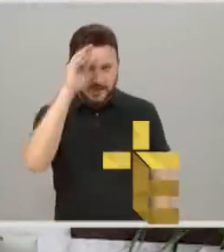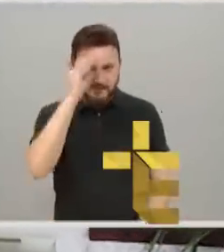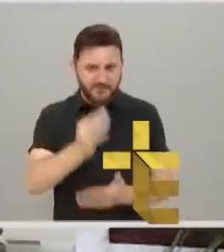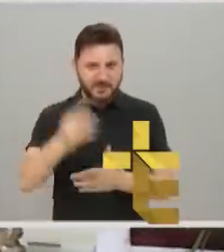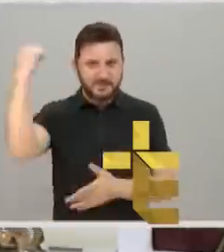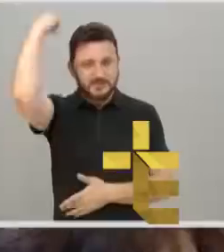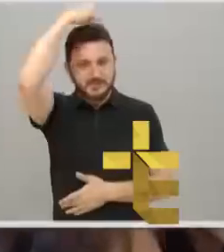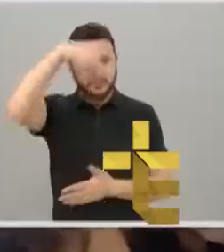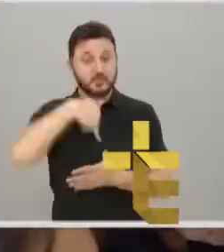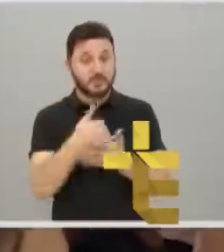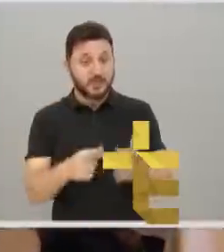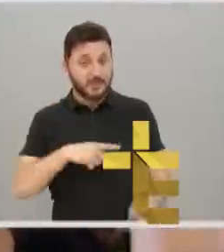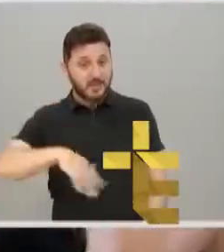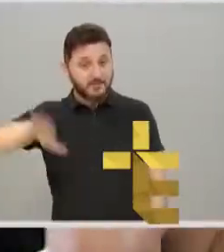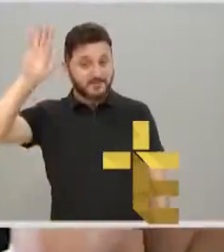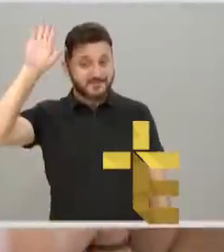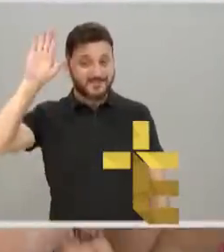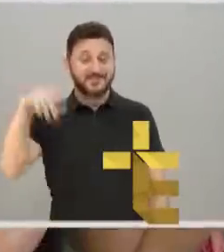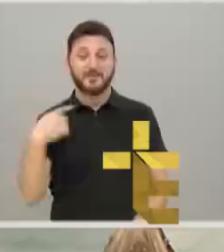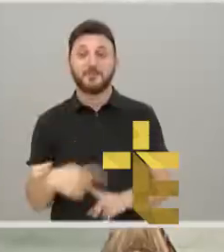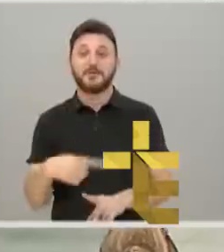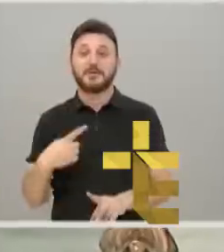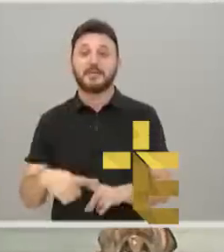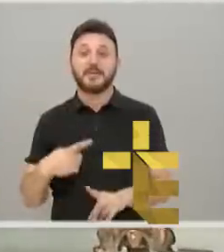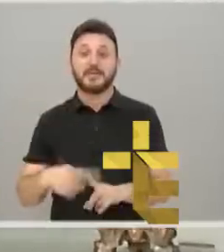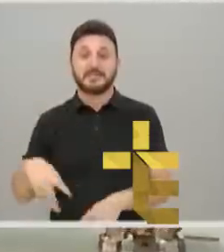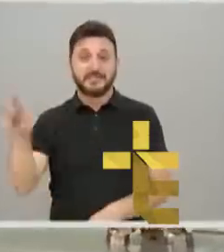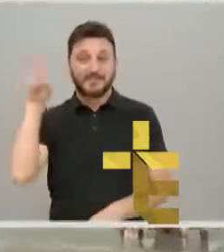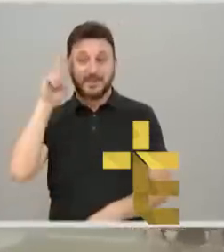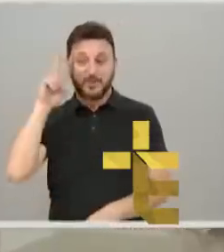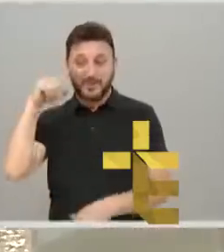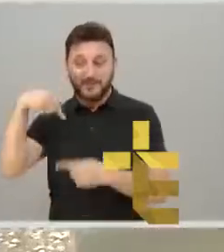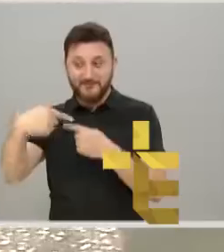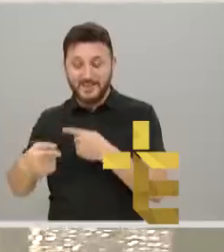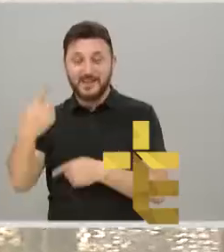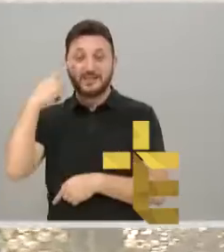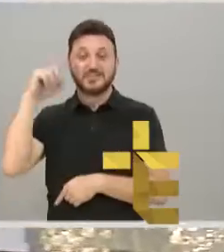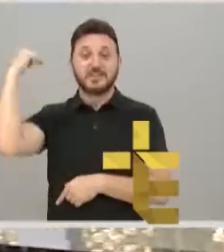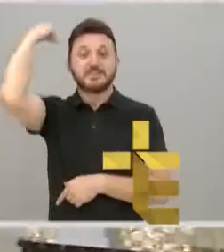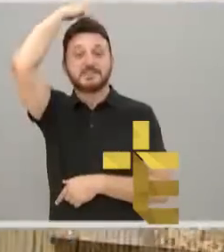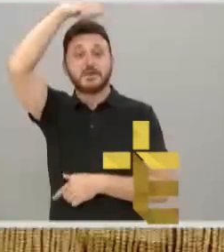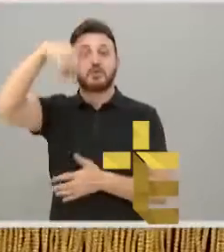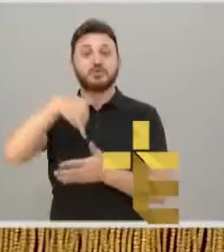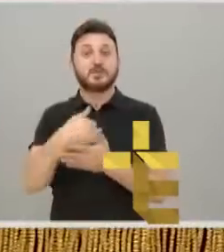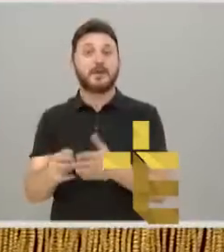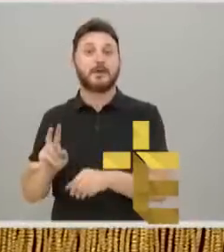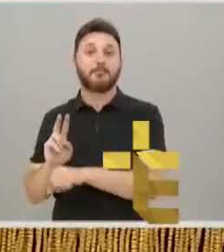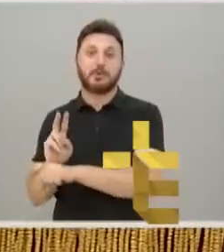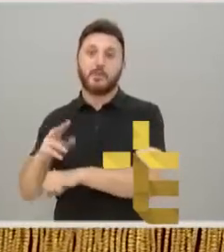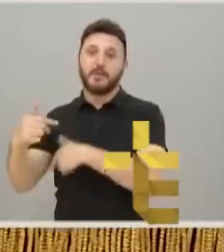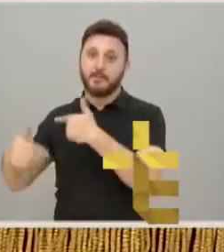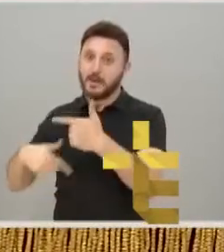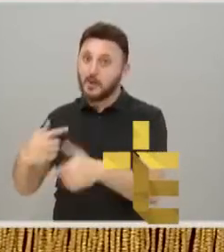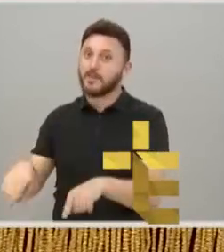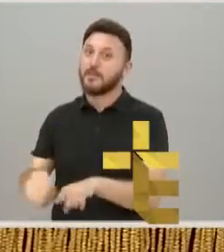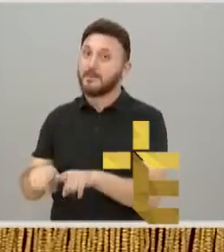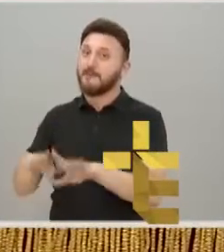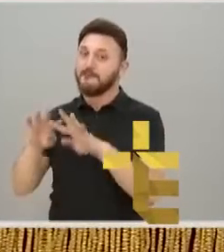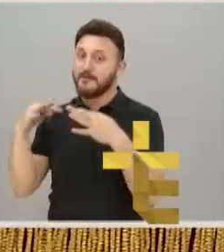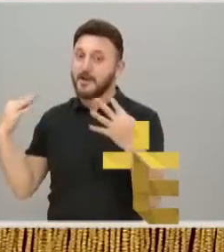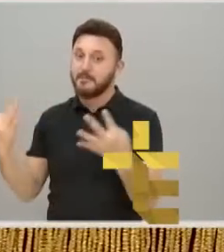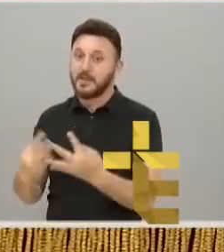São José? Para que na segunda-feira, São José, e vou celebrar missa, não